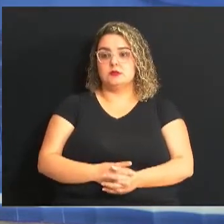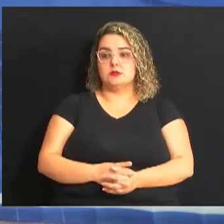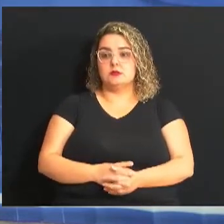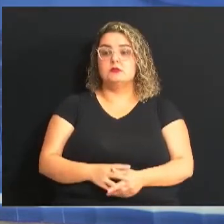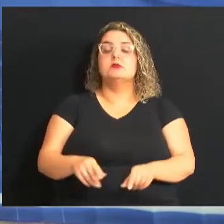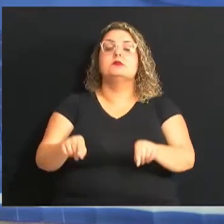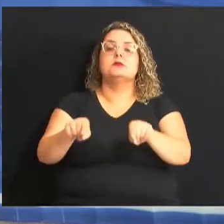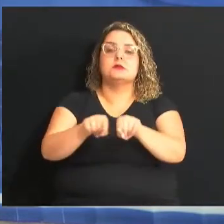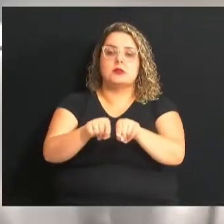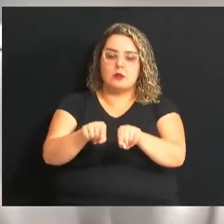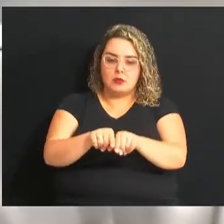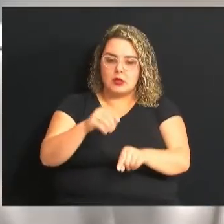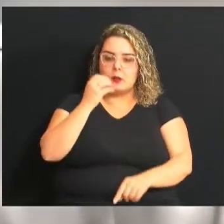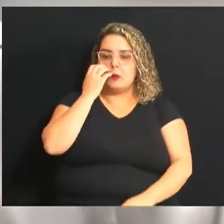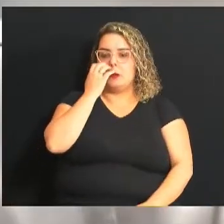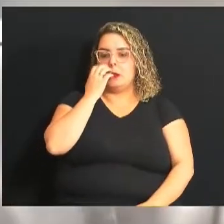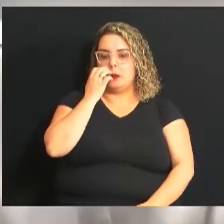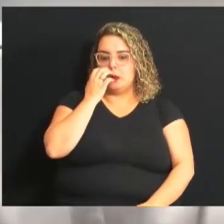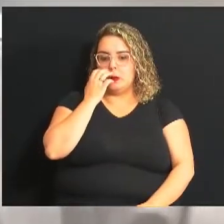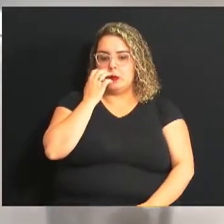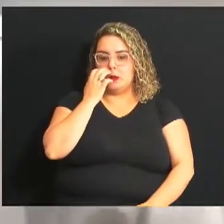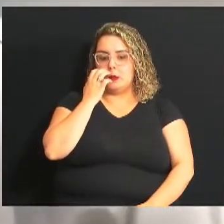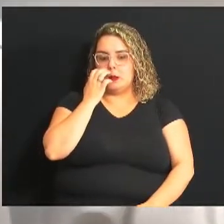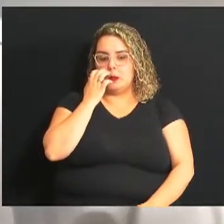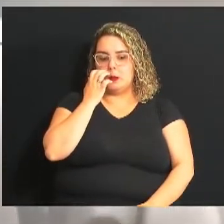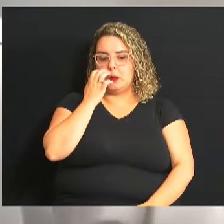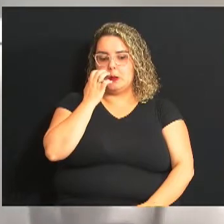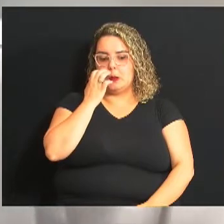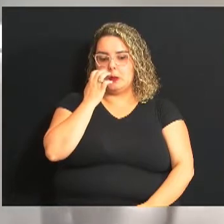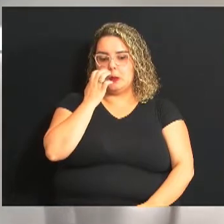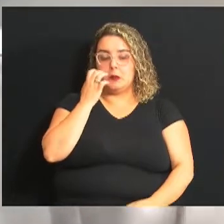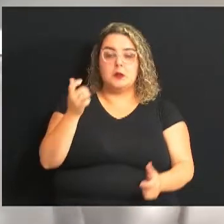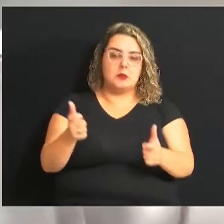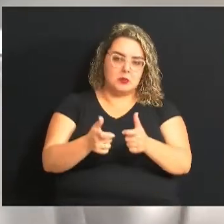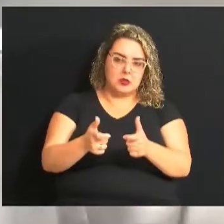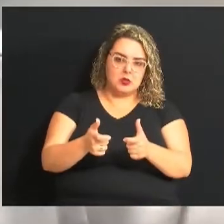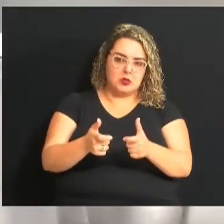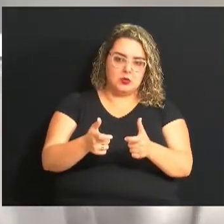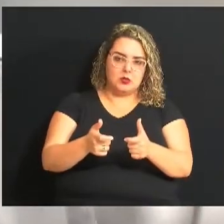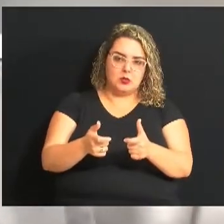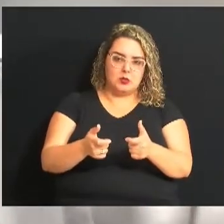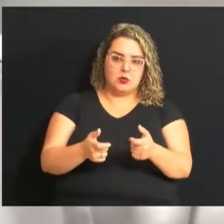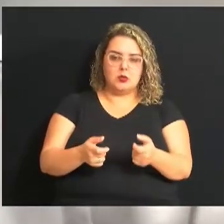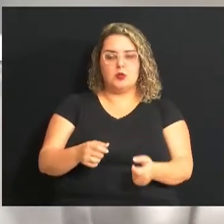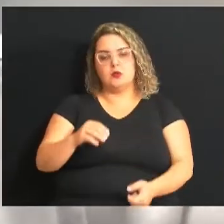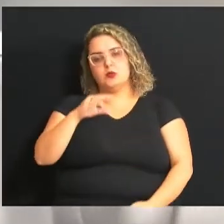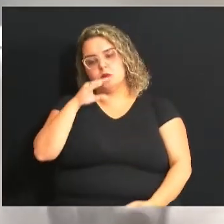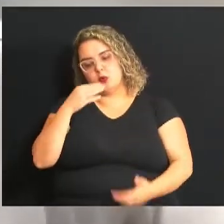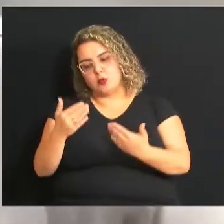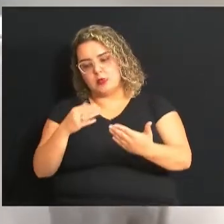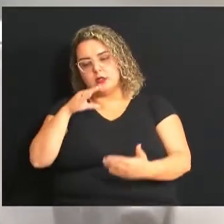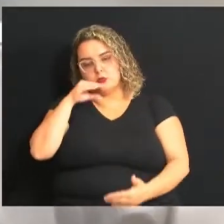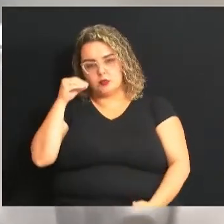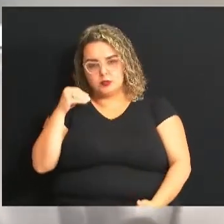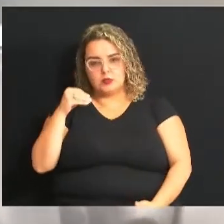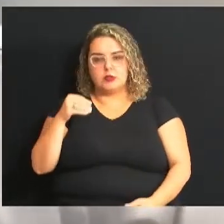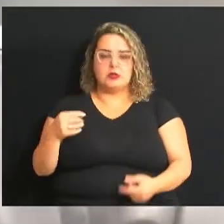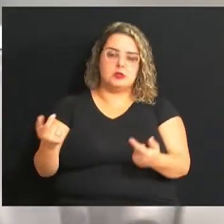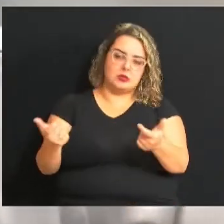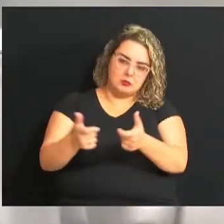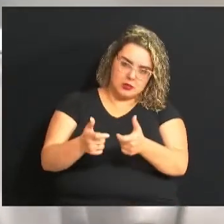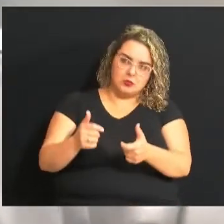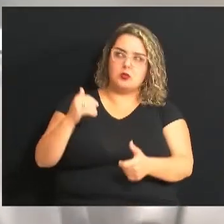Também, você tem uma incidência menor do que no adolescente, que é menor do que no adulto, mas você tem sim. A